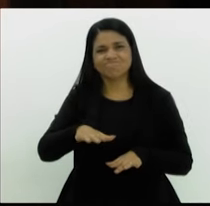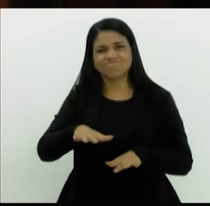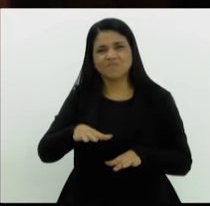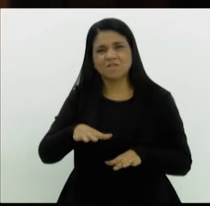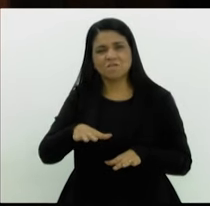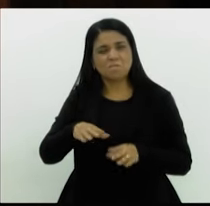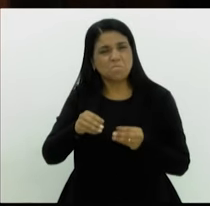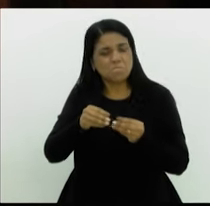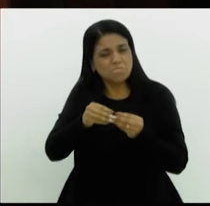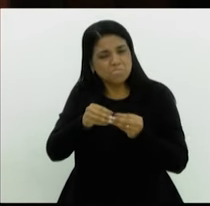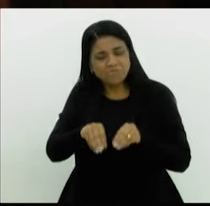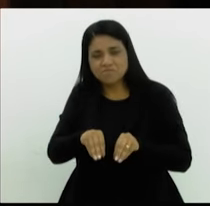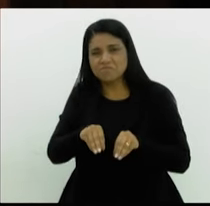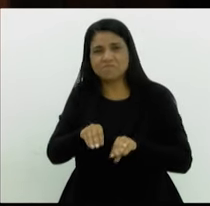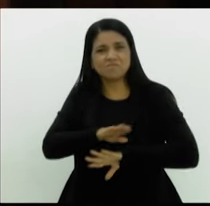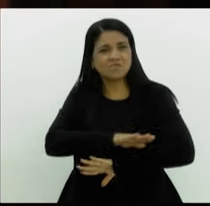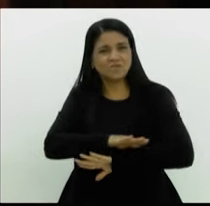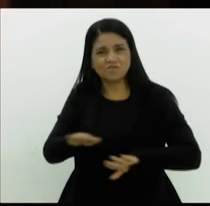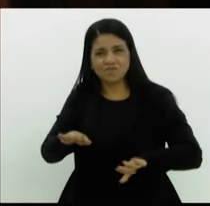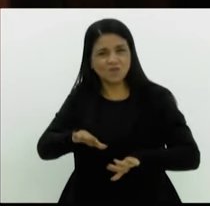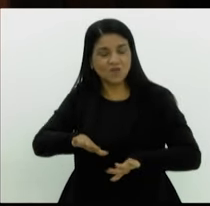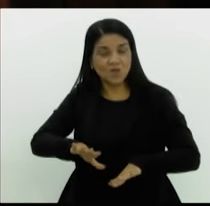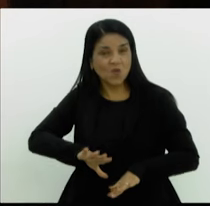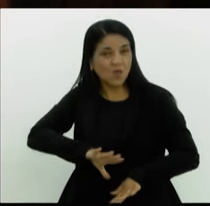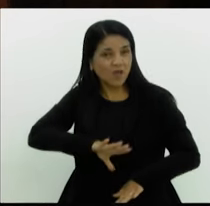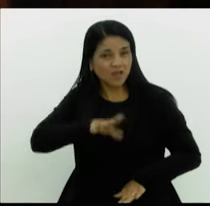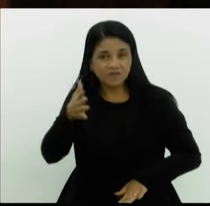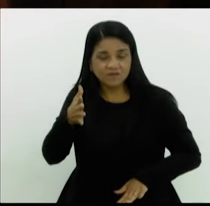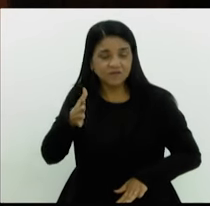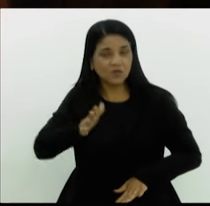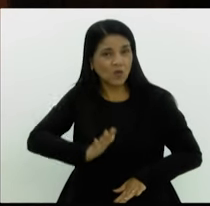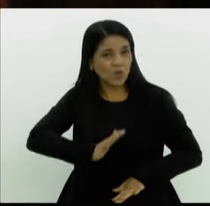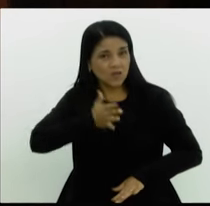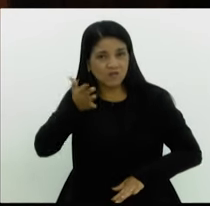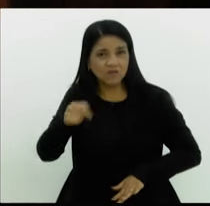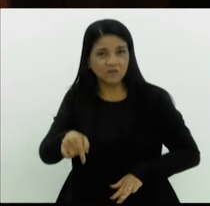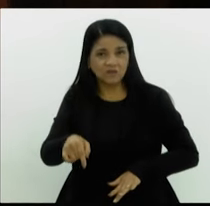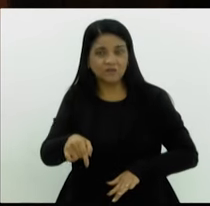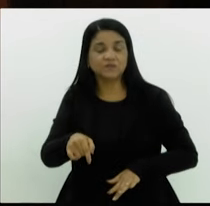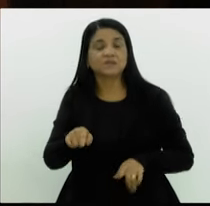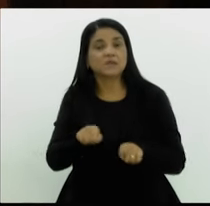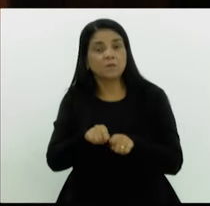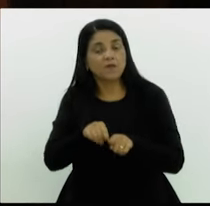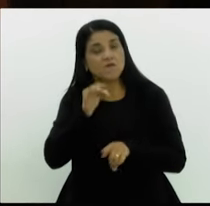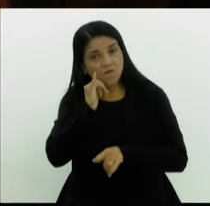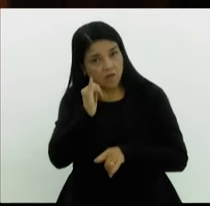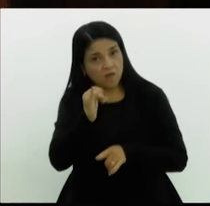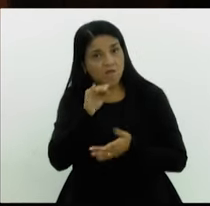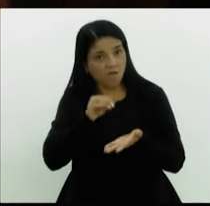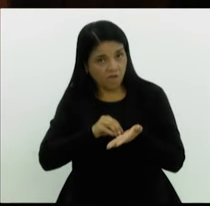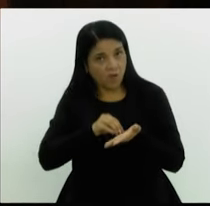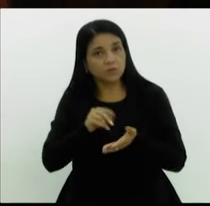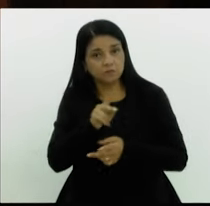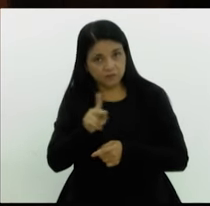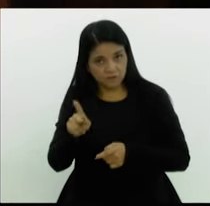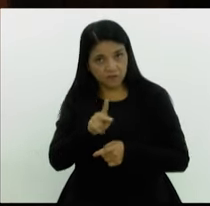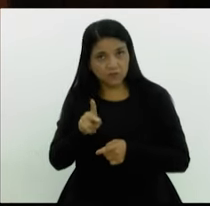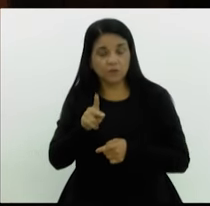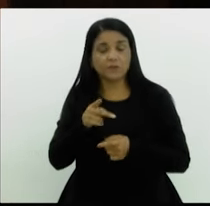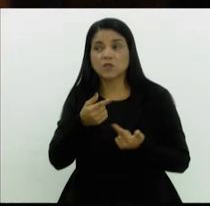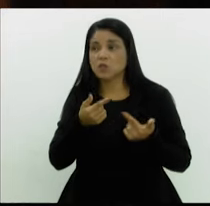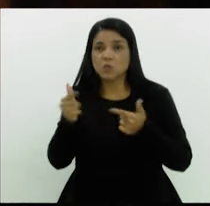péssimas condições, mencionei também a falta de professores. E eu falo das